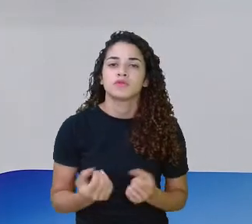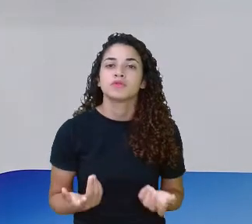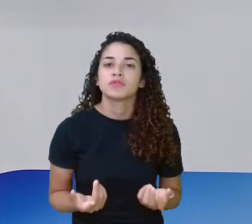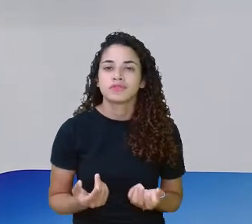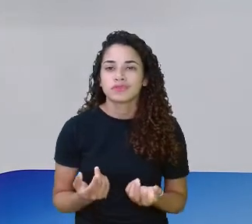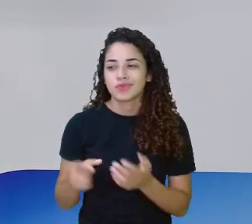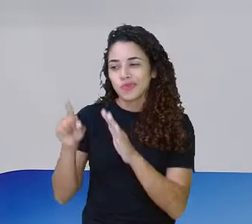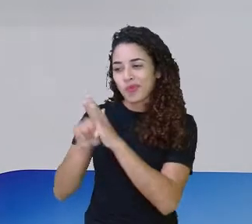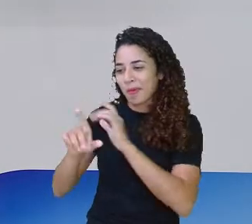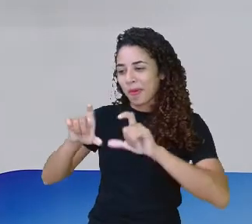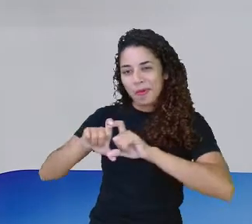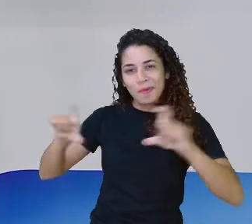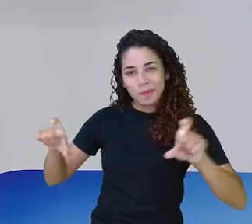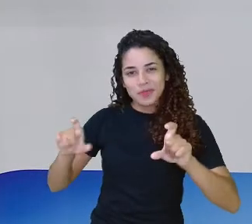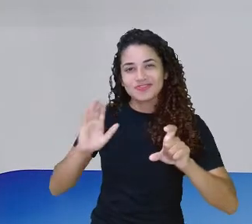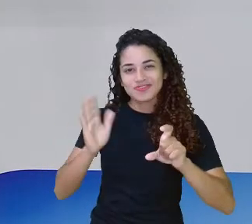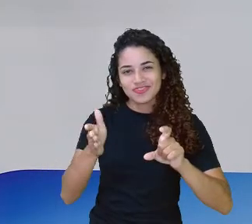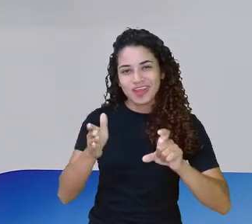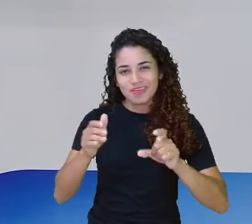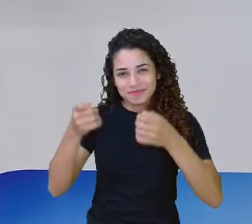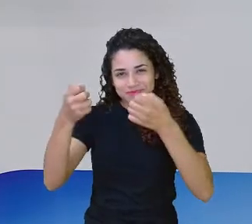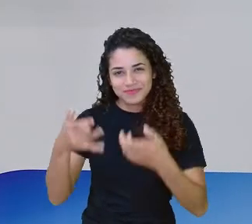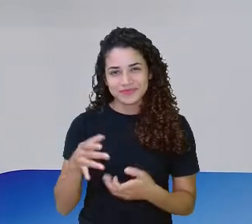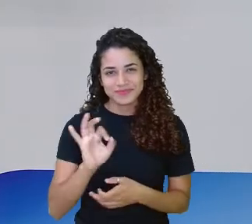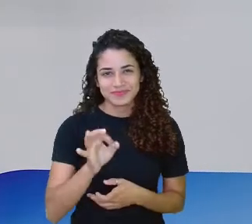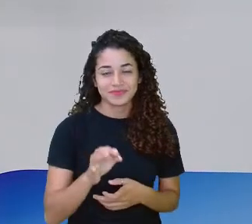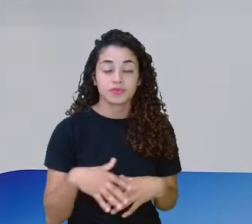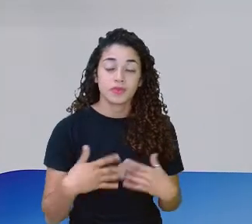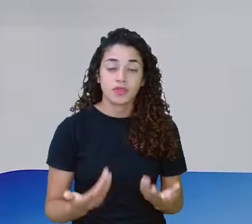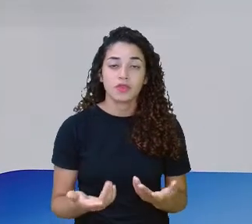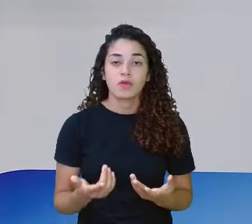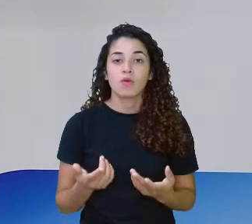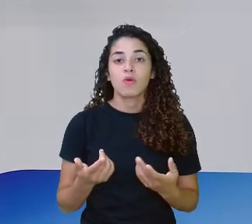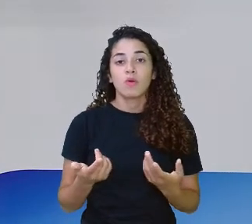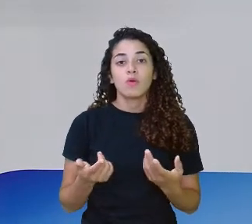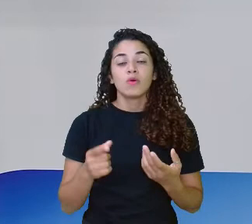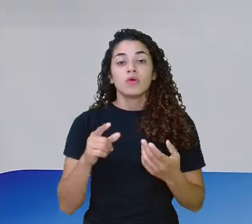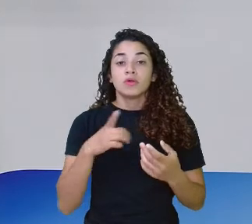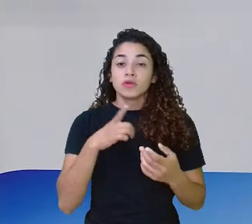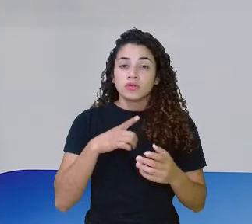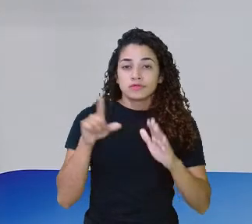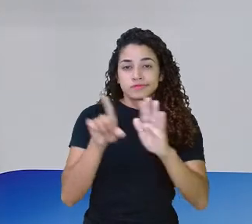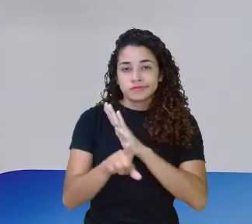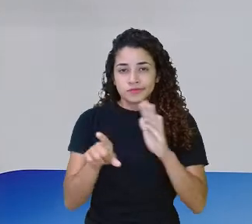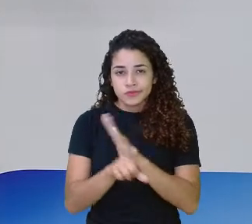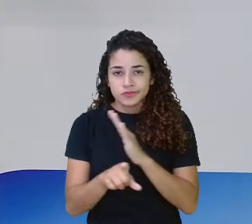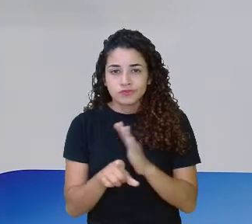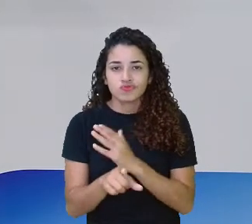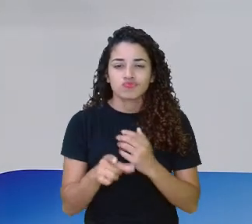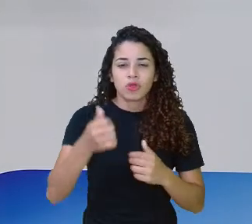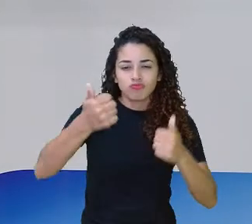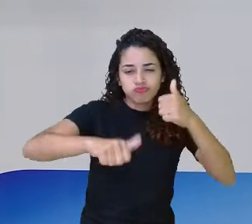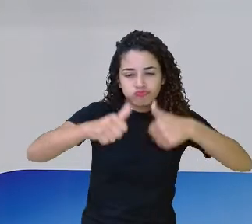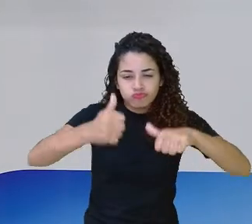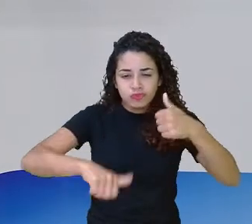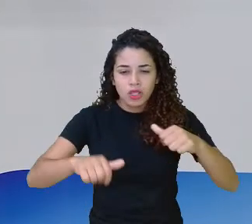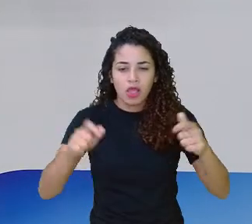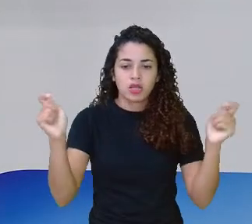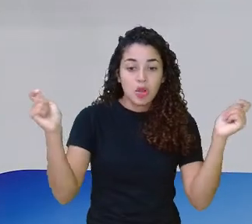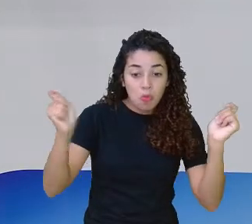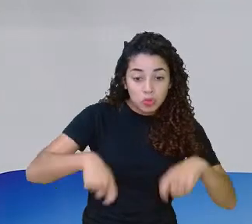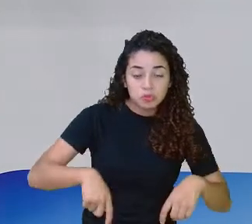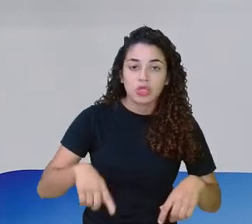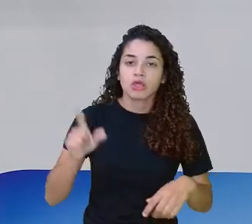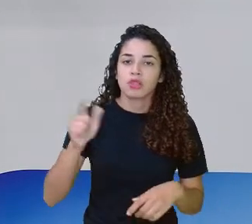na questão. Inclusive, quando a gente tem as questões de análise e possibilidades, importantíssima